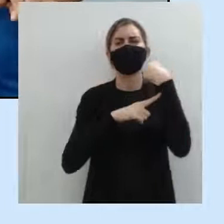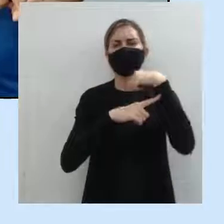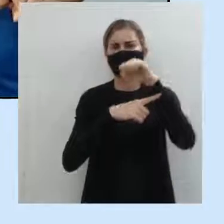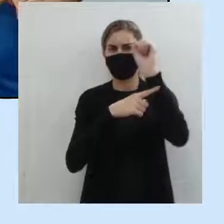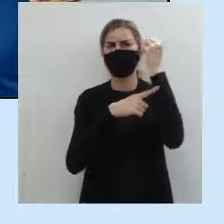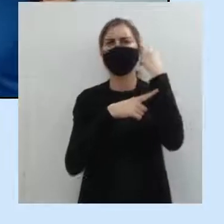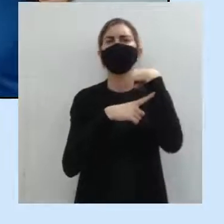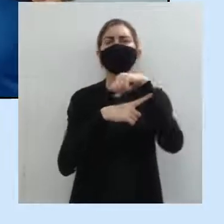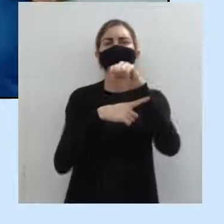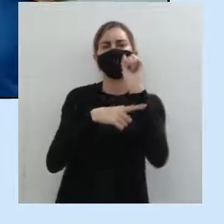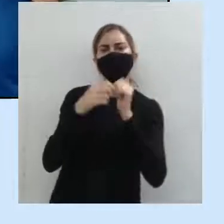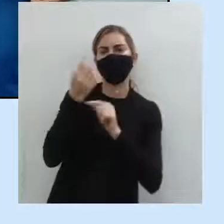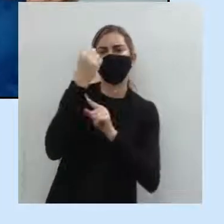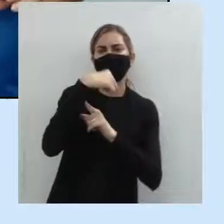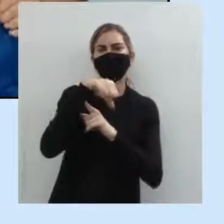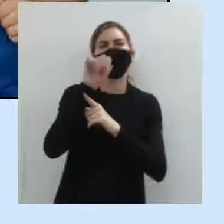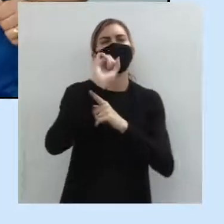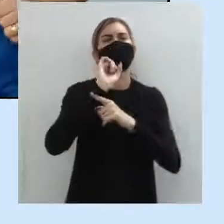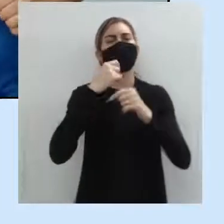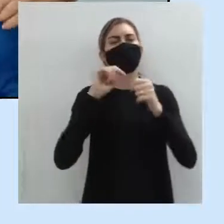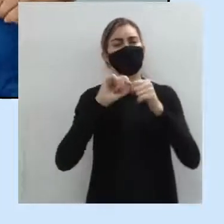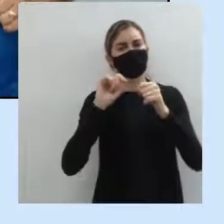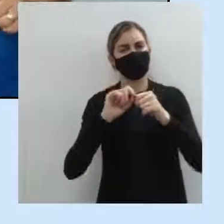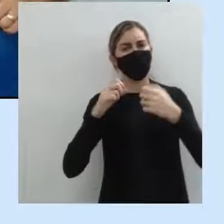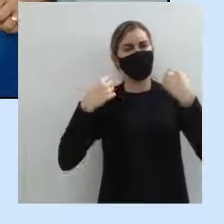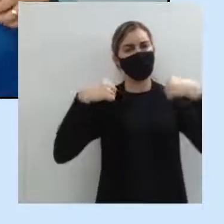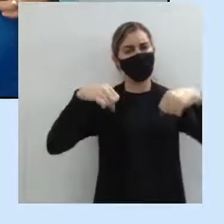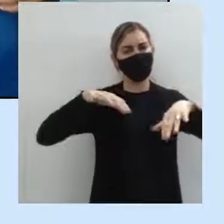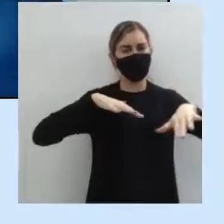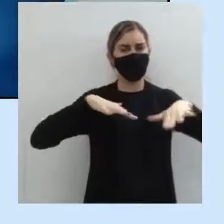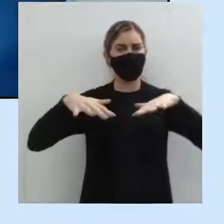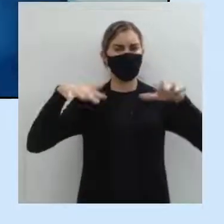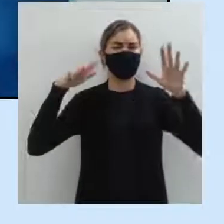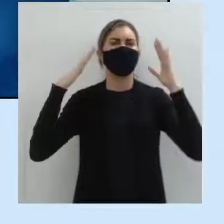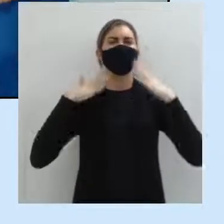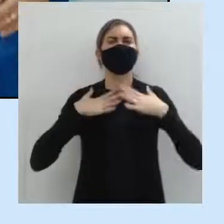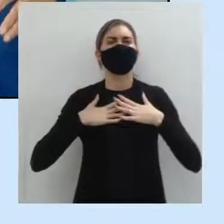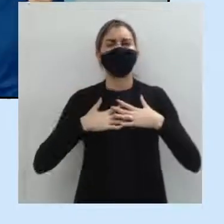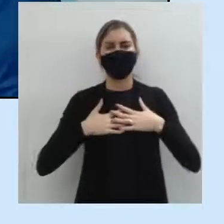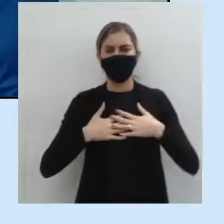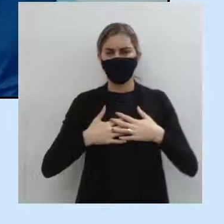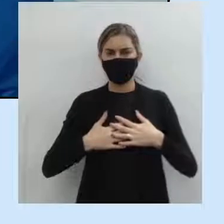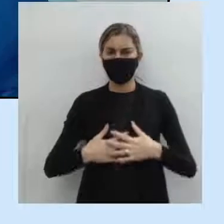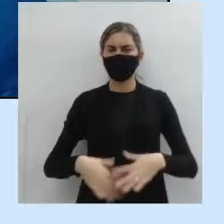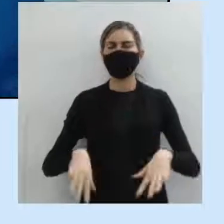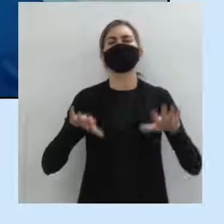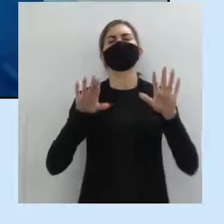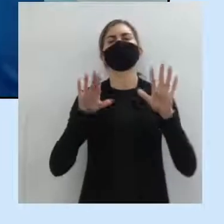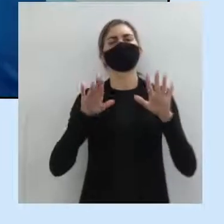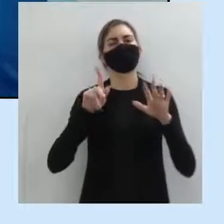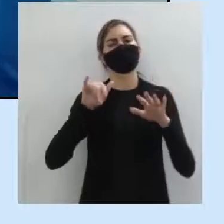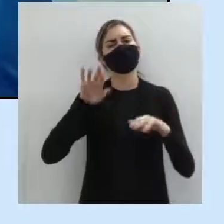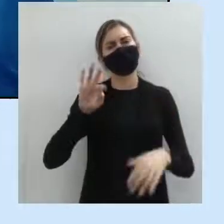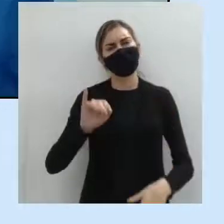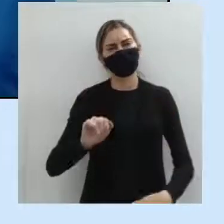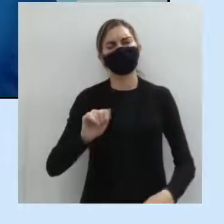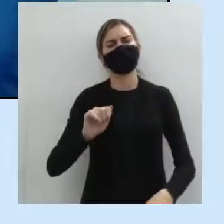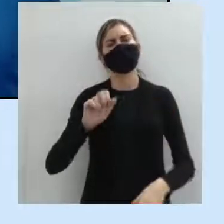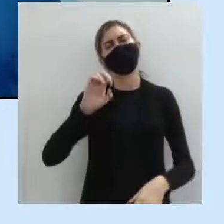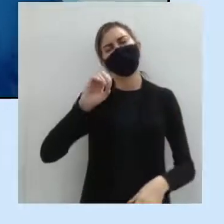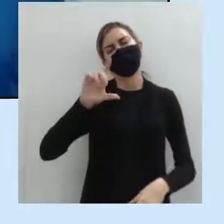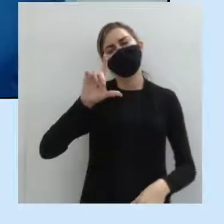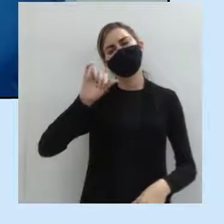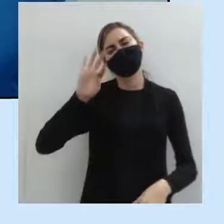fisioterápica, né? Que é para recuperação de movimento, a ginástica de relaxamento. A gente pode chamar ela de ginástica holística,